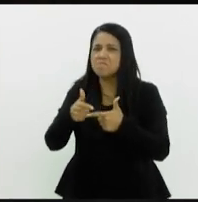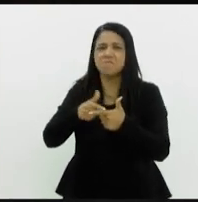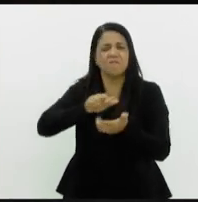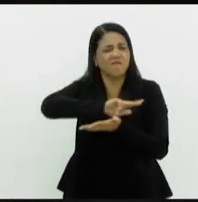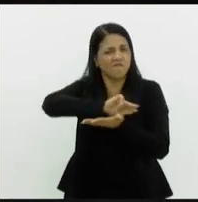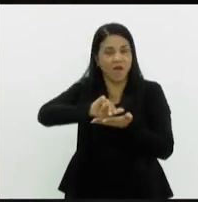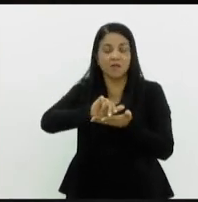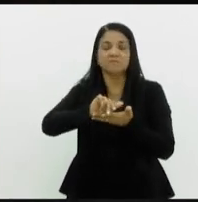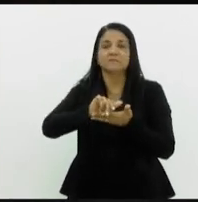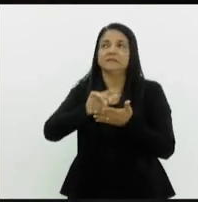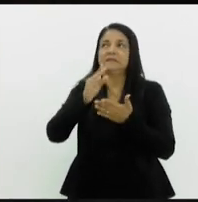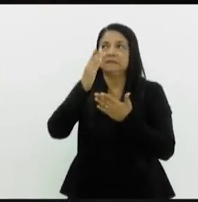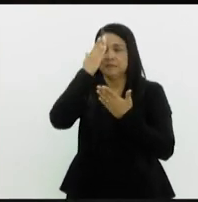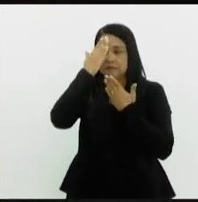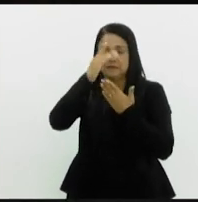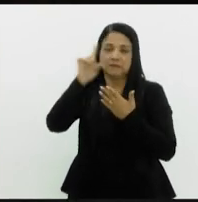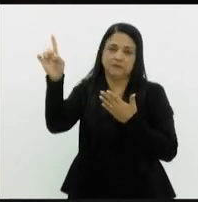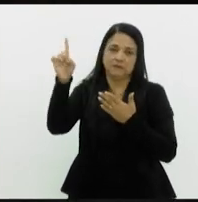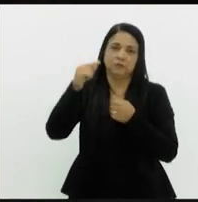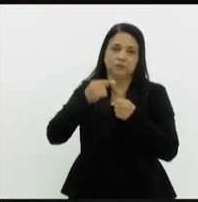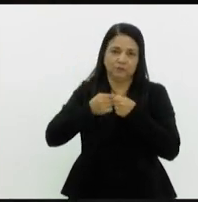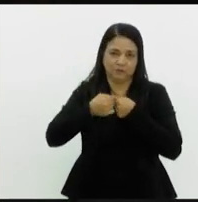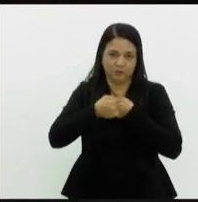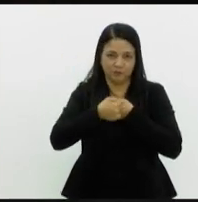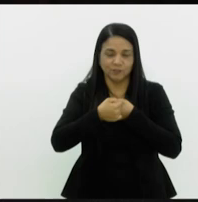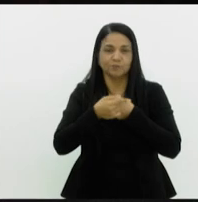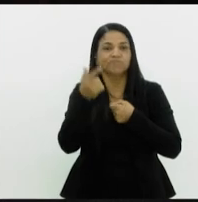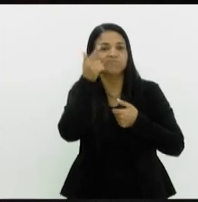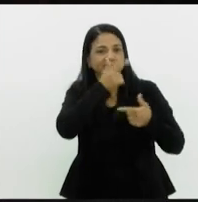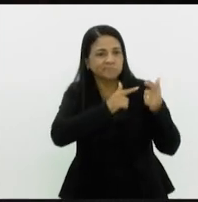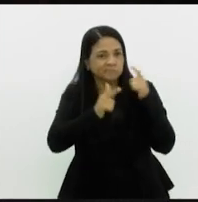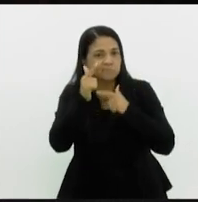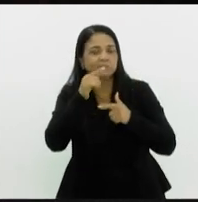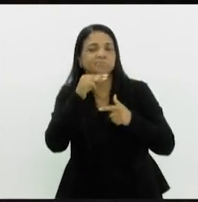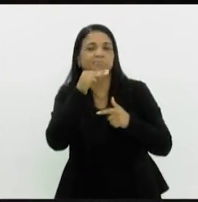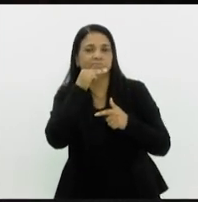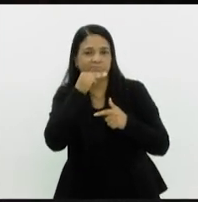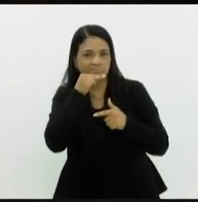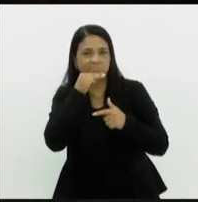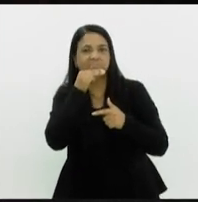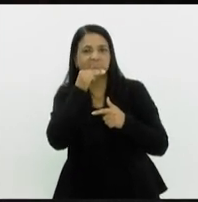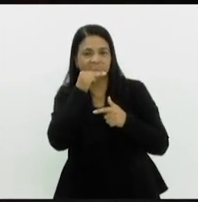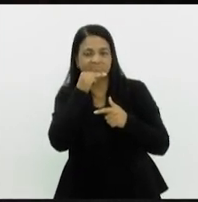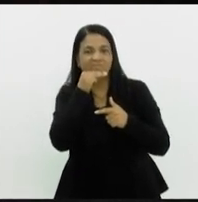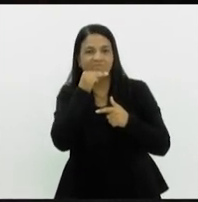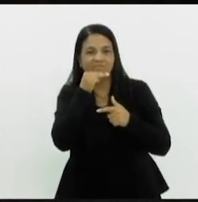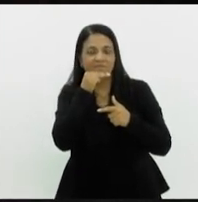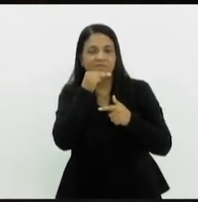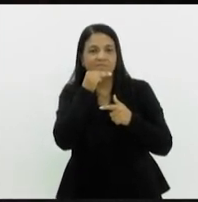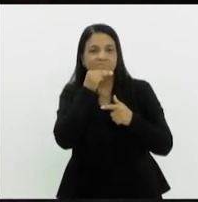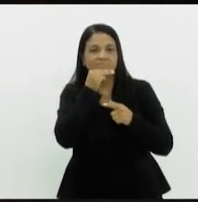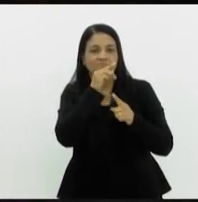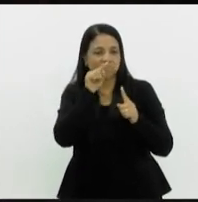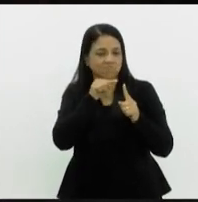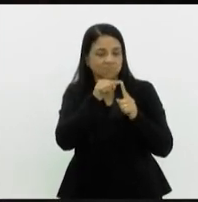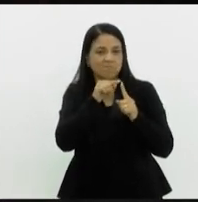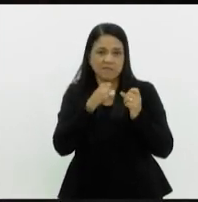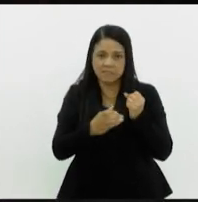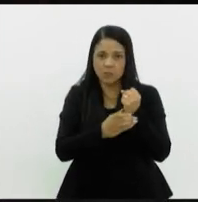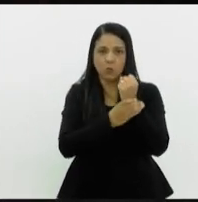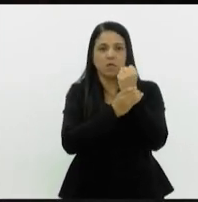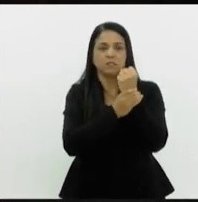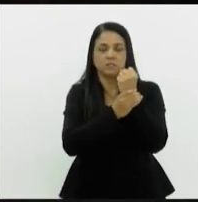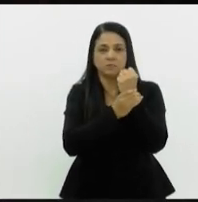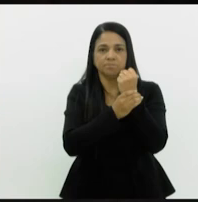a Deus, o nosso município, nós ainda conseguimos ainda ter uma postura, uma segurança,